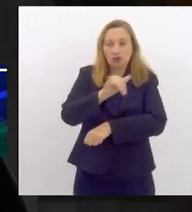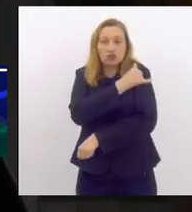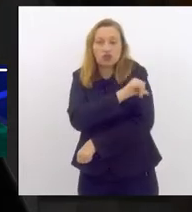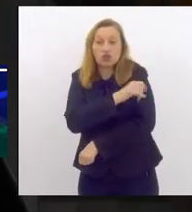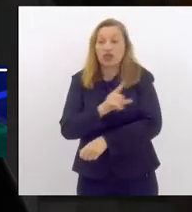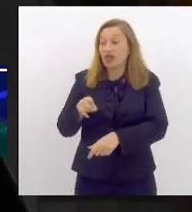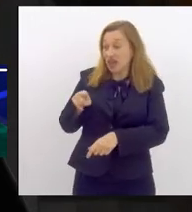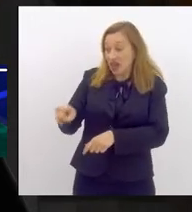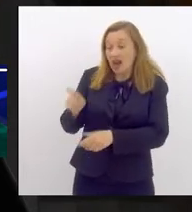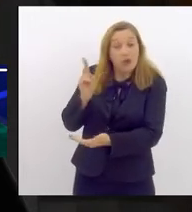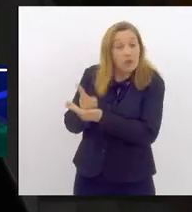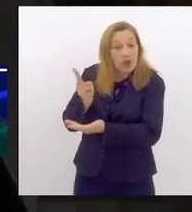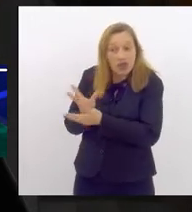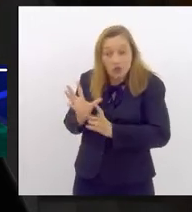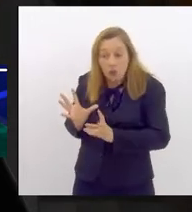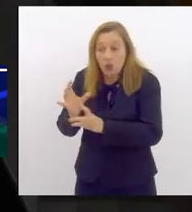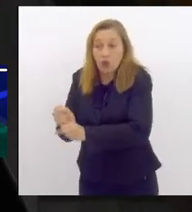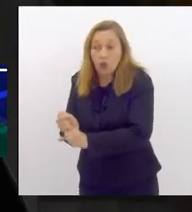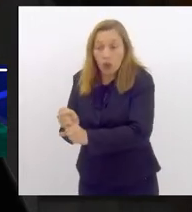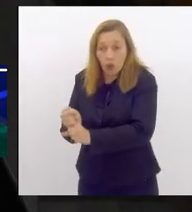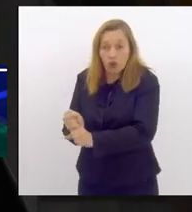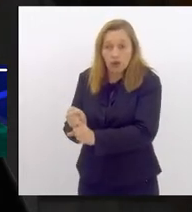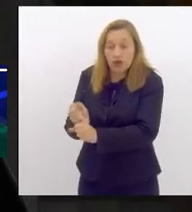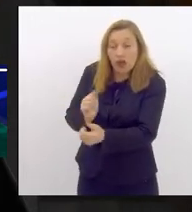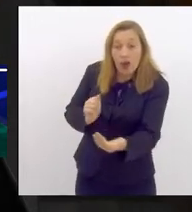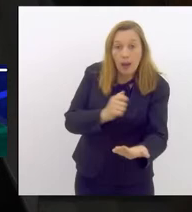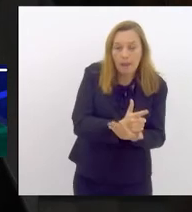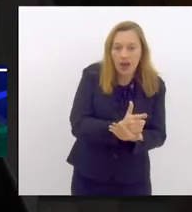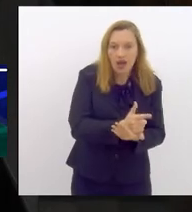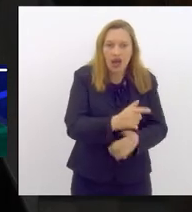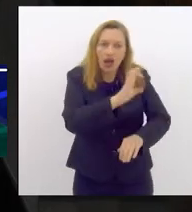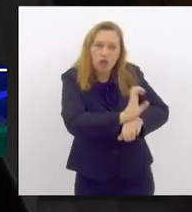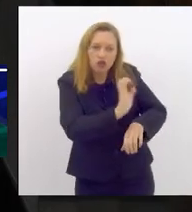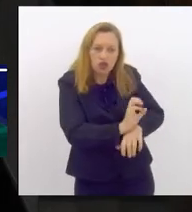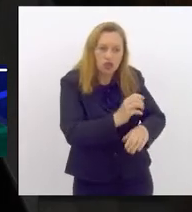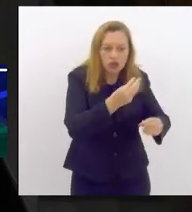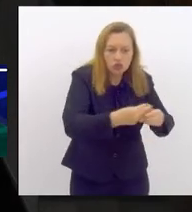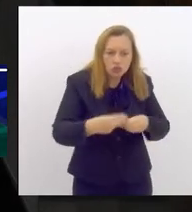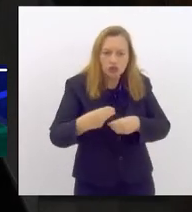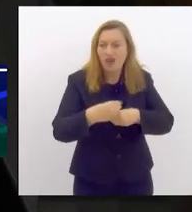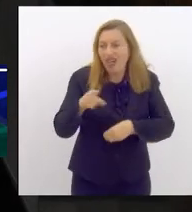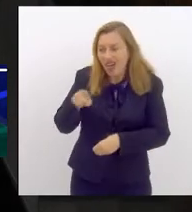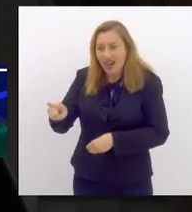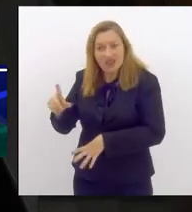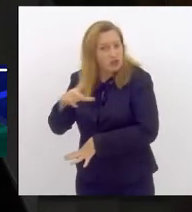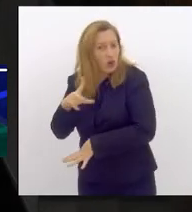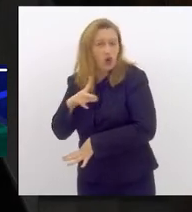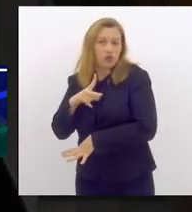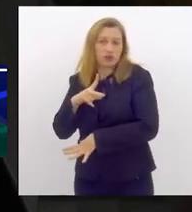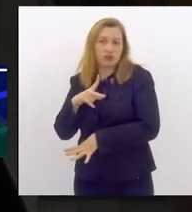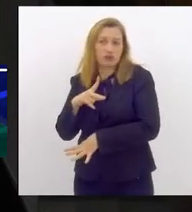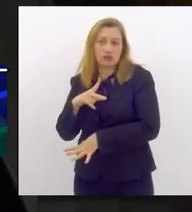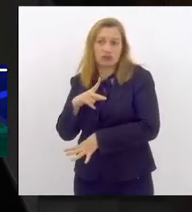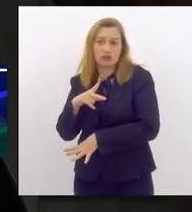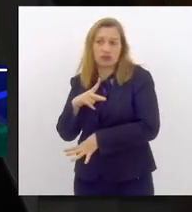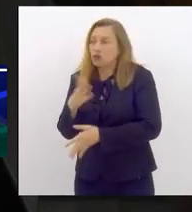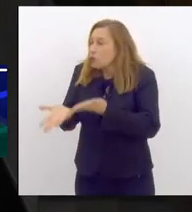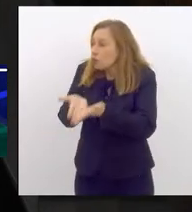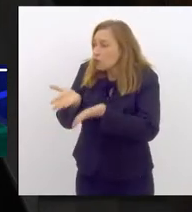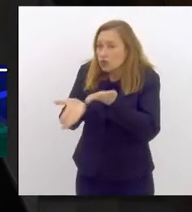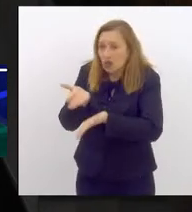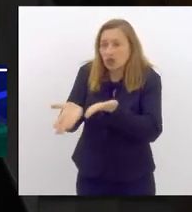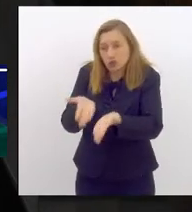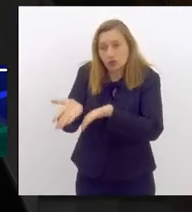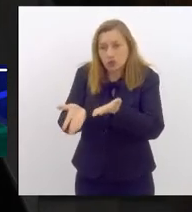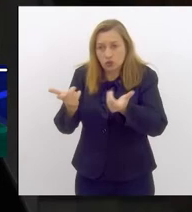faziam os para os cálculos das participações a pagar ao estado e aos municípios elas mesmos raposa tomando conta dos